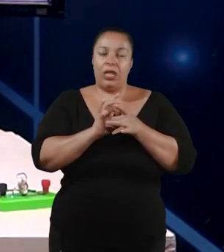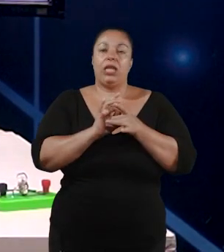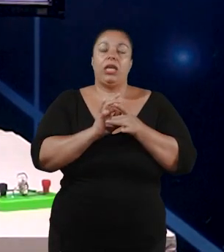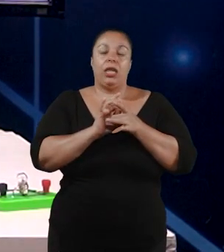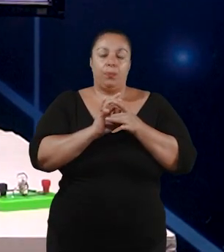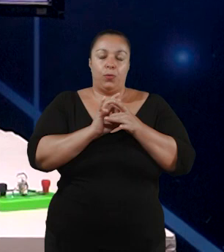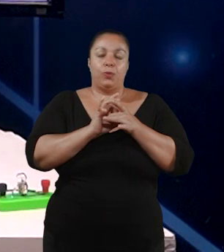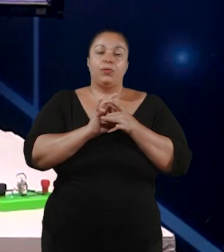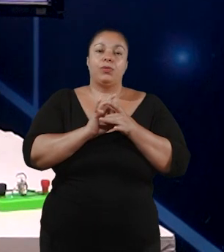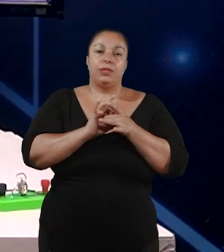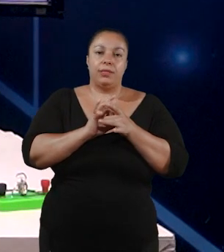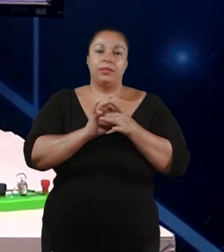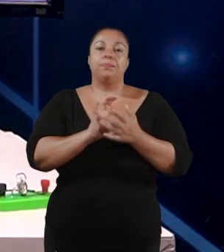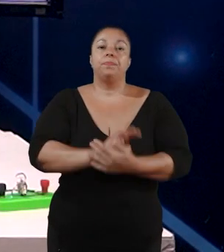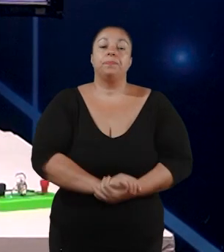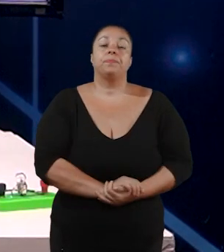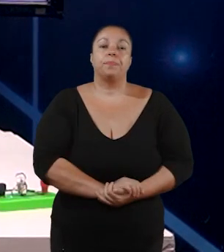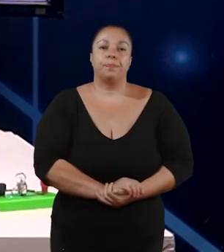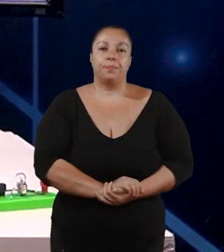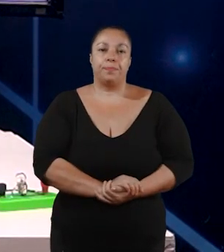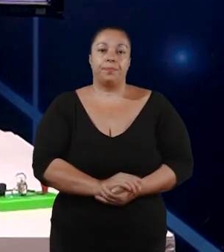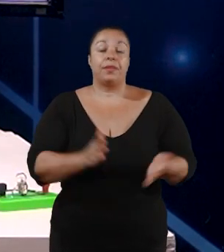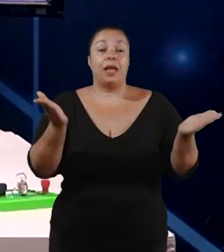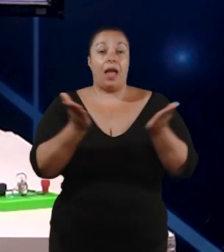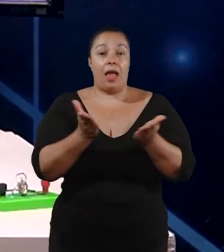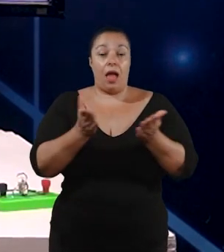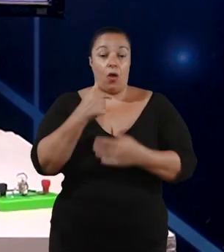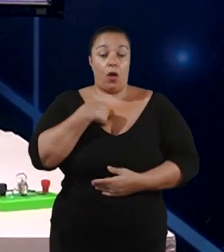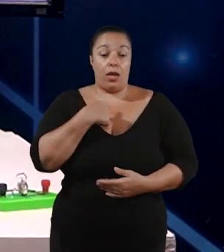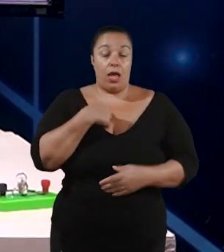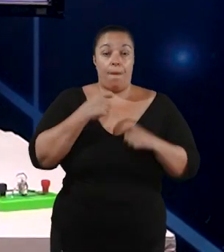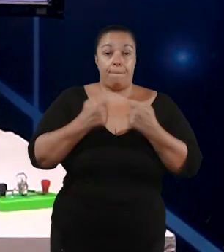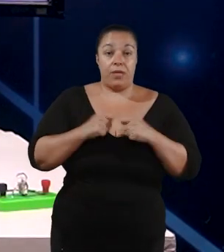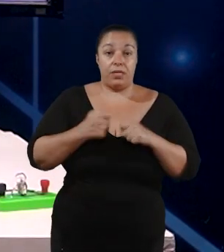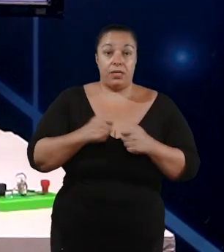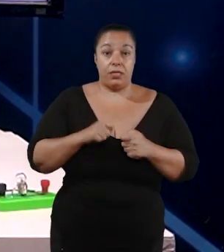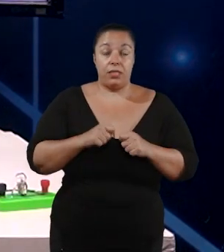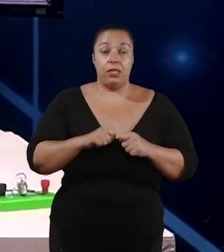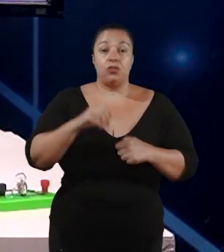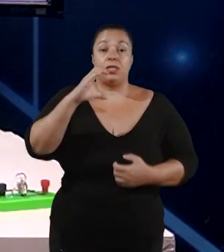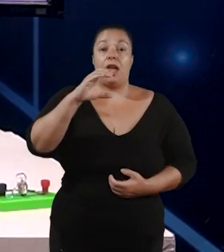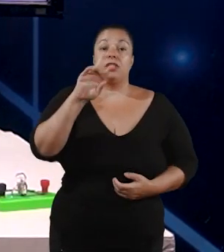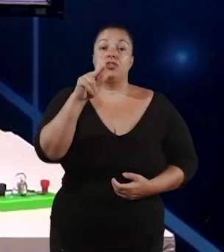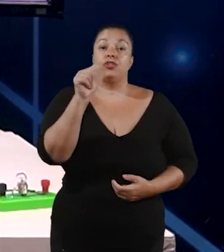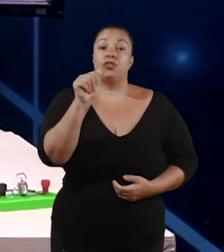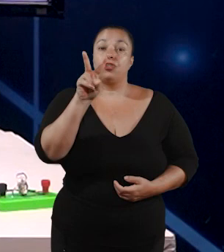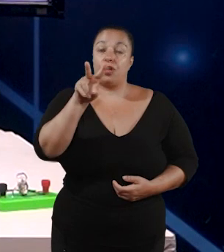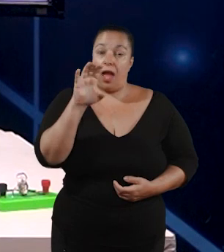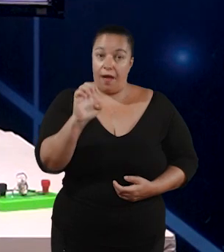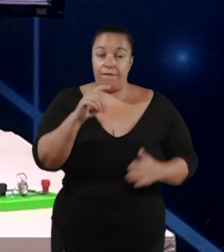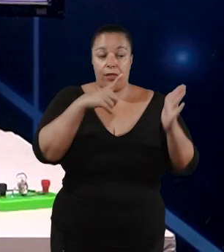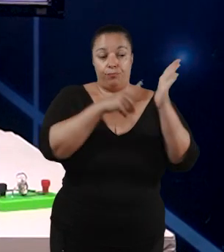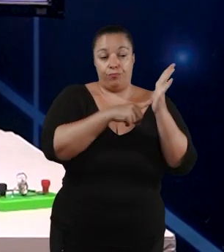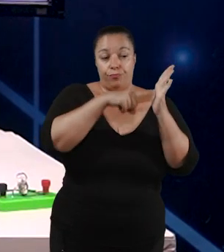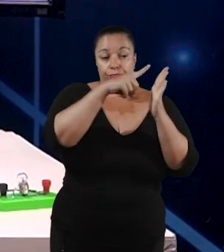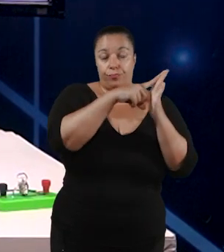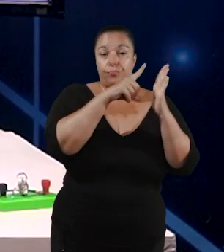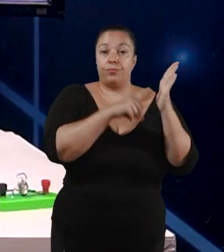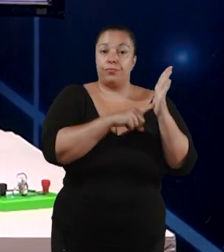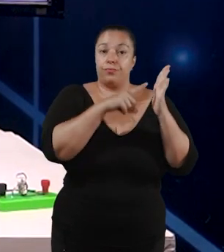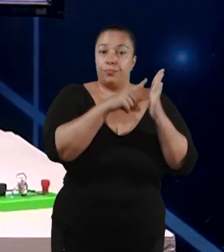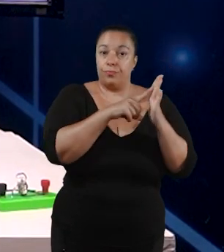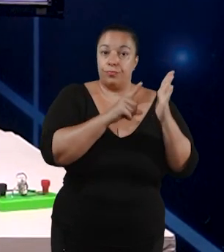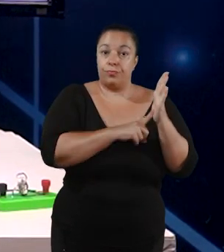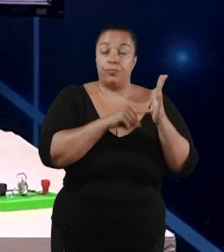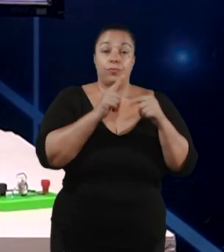fio, trazemos para cá, e agora eu preciso da chavinha, ó, o interruptor. Pegamos o interruptor, colocamos aqui, pegamos